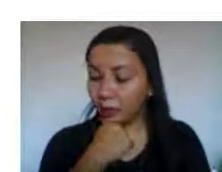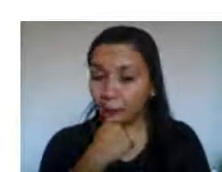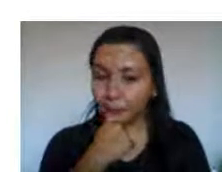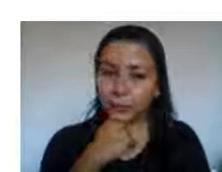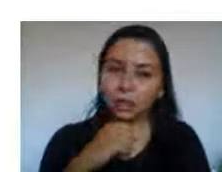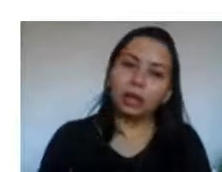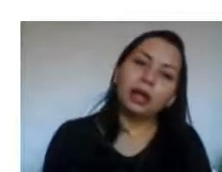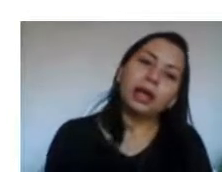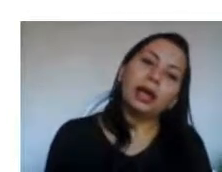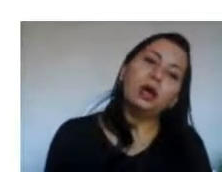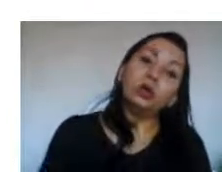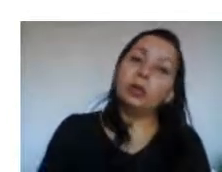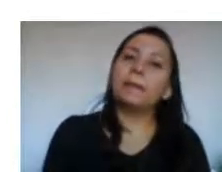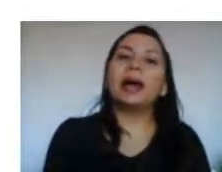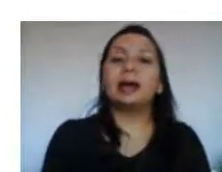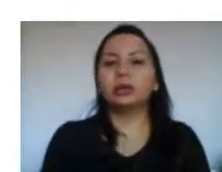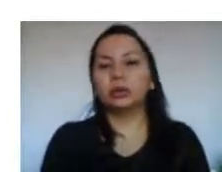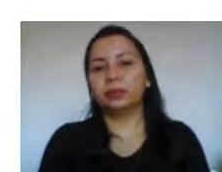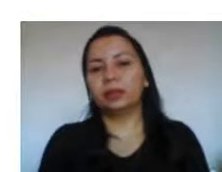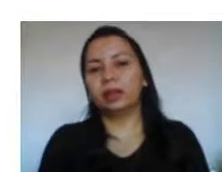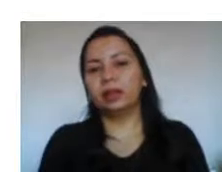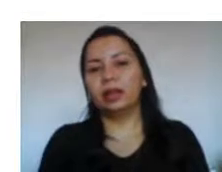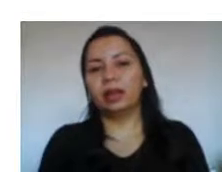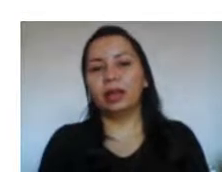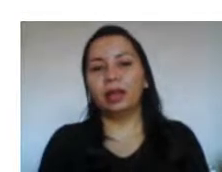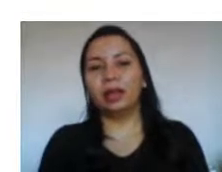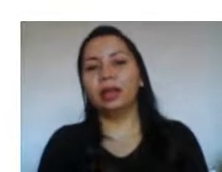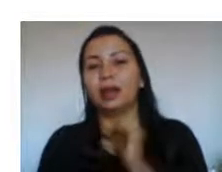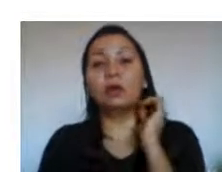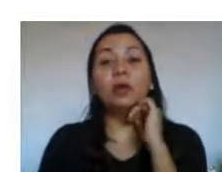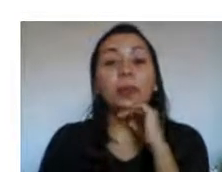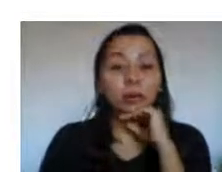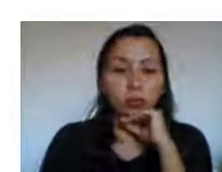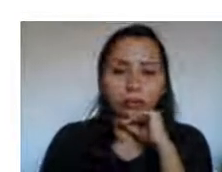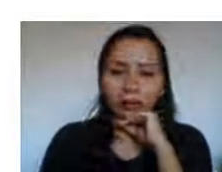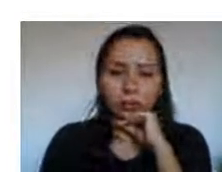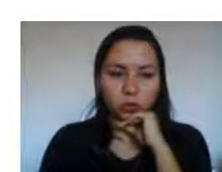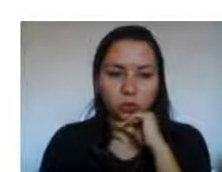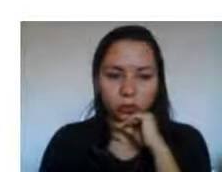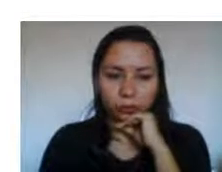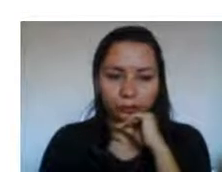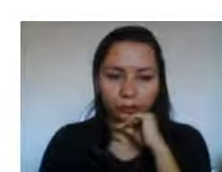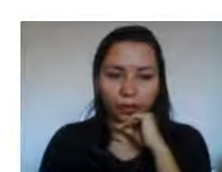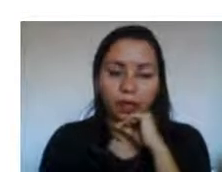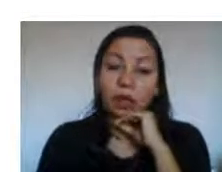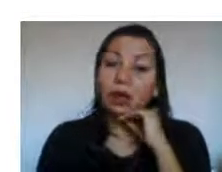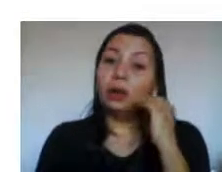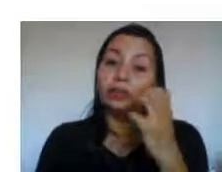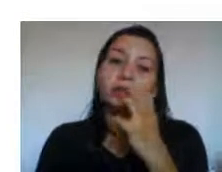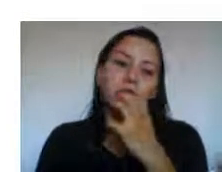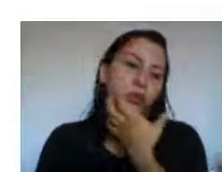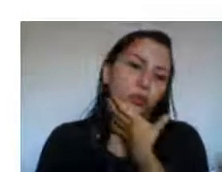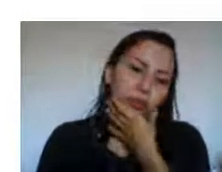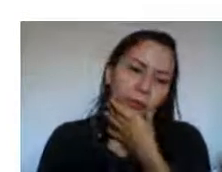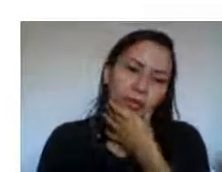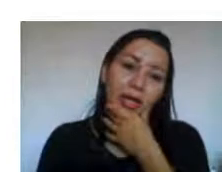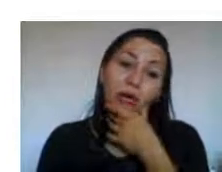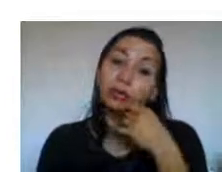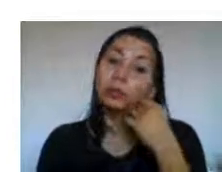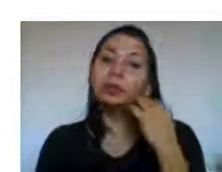ok? Outro impacto é o aumento do efeito estufa. O efeito